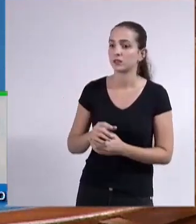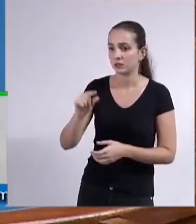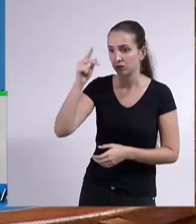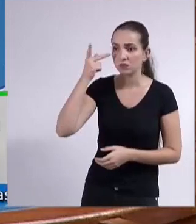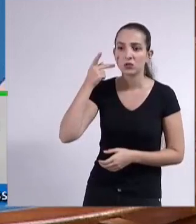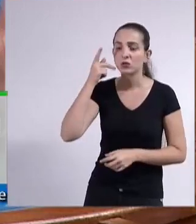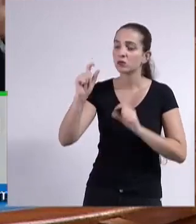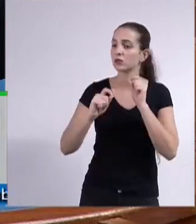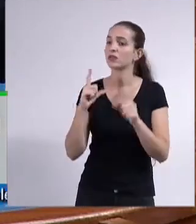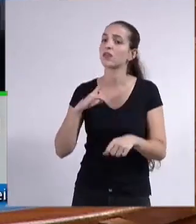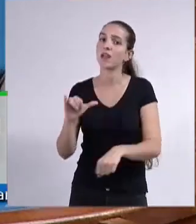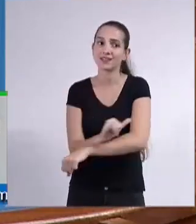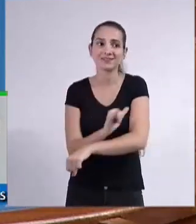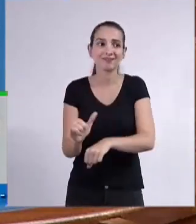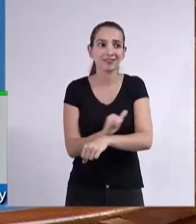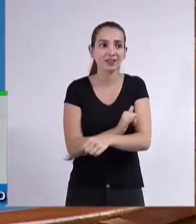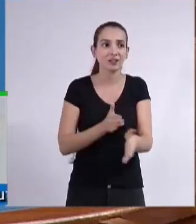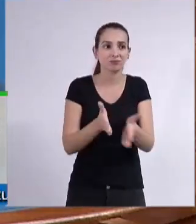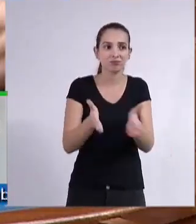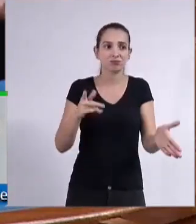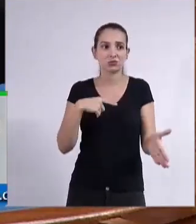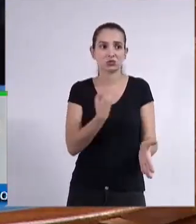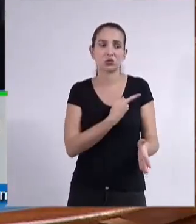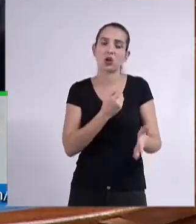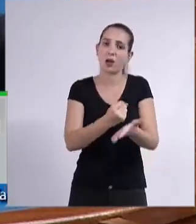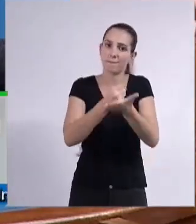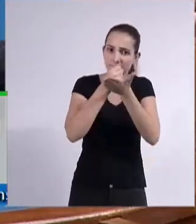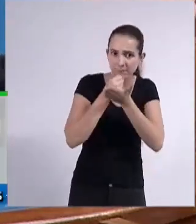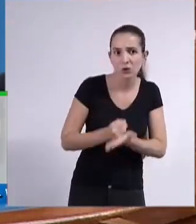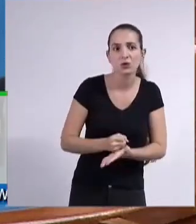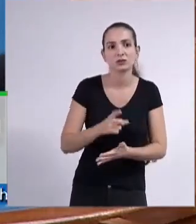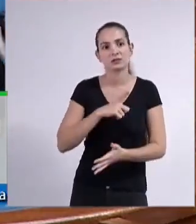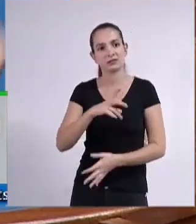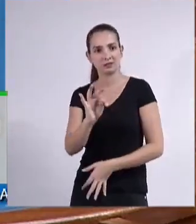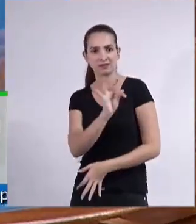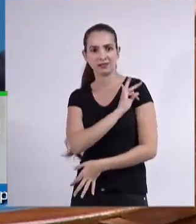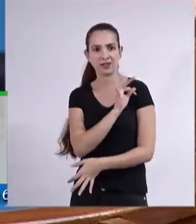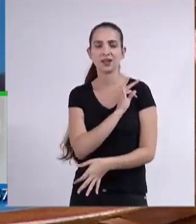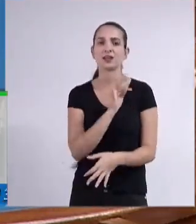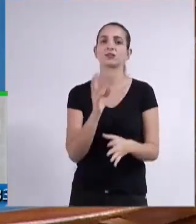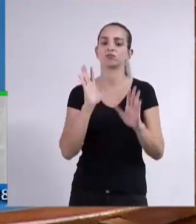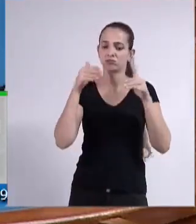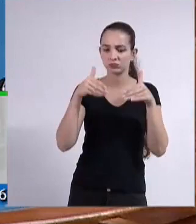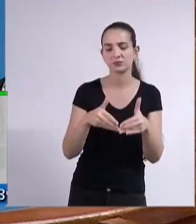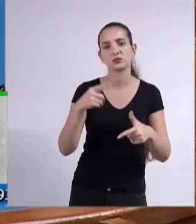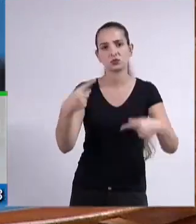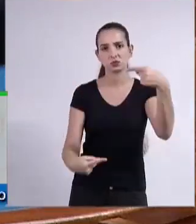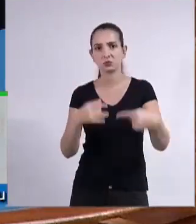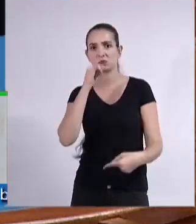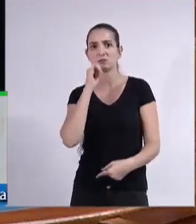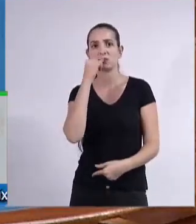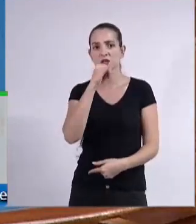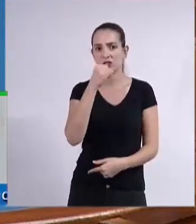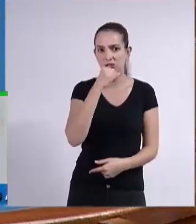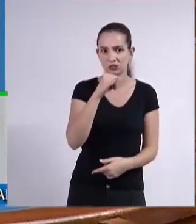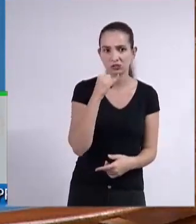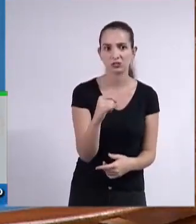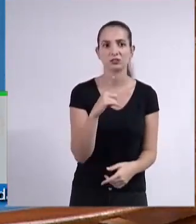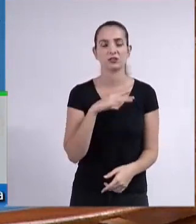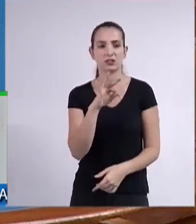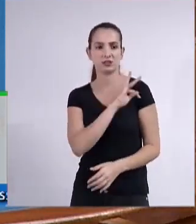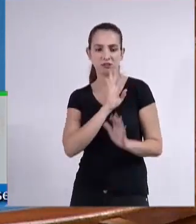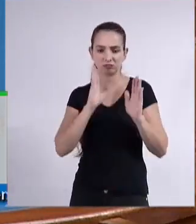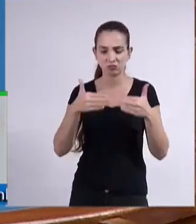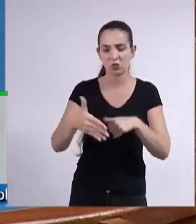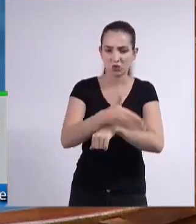apoio. É muito difícil nós dialogarmos com técnicos dessa natureza, discutir, por exemplo, a energia, com técnicos qualificados